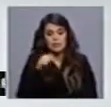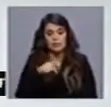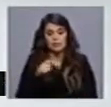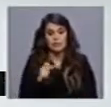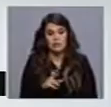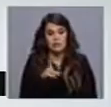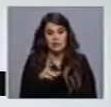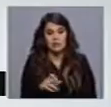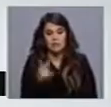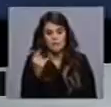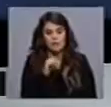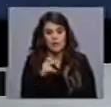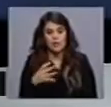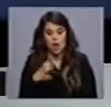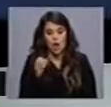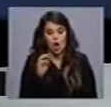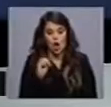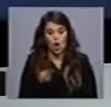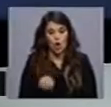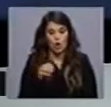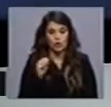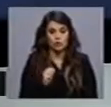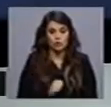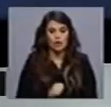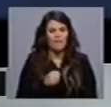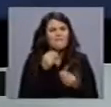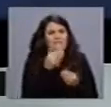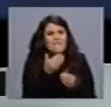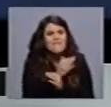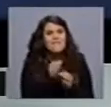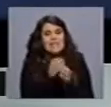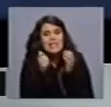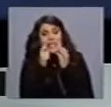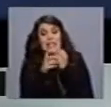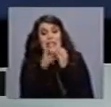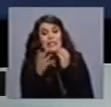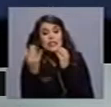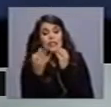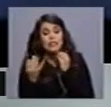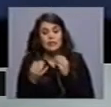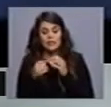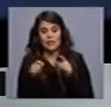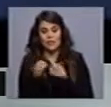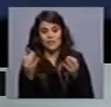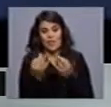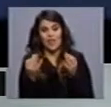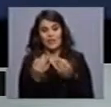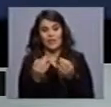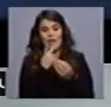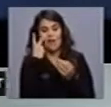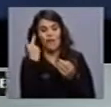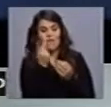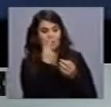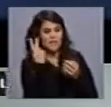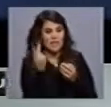isto revela? É verdade, temos aqui duas especulações de astrobiologia deliciosas. Quem diria que a vida, se calhar, pode saltitar no cosmos? Não é uma